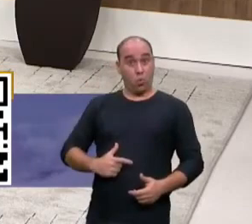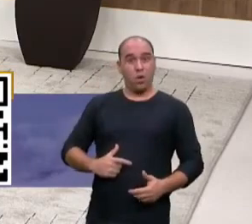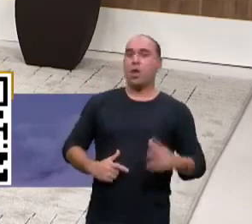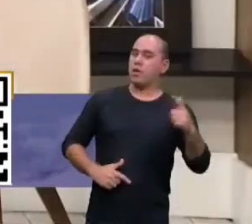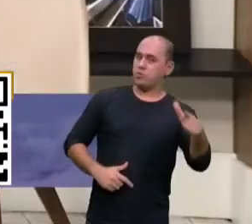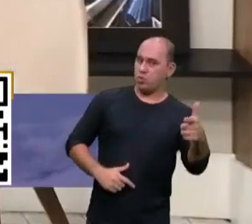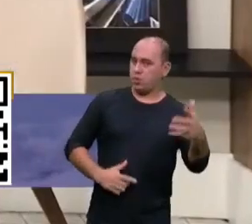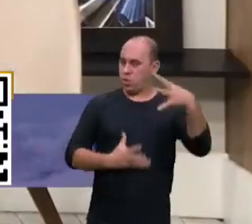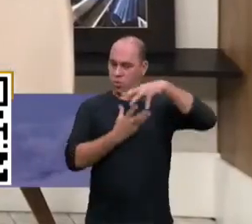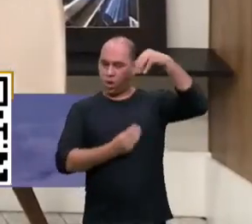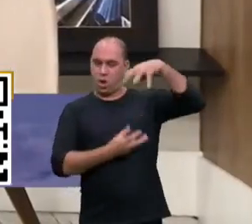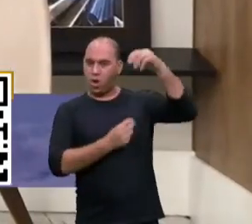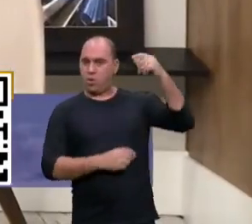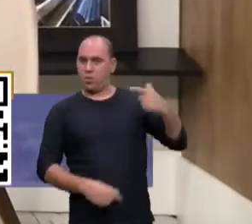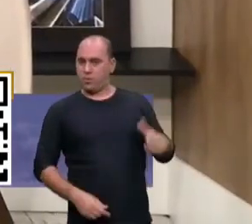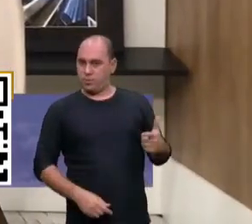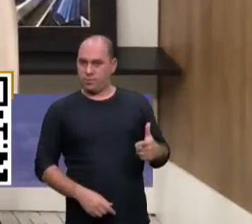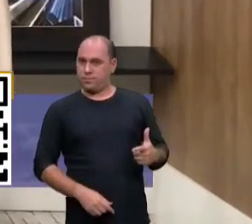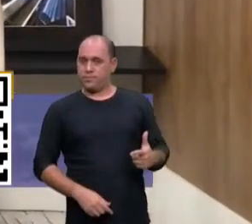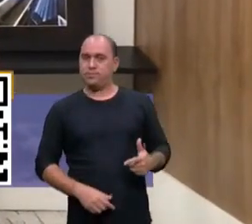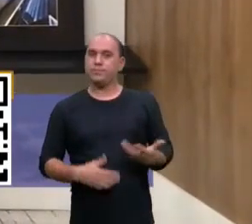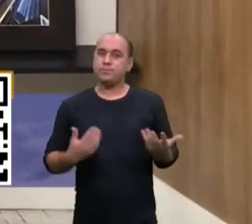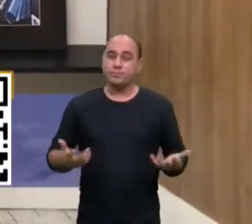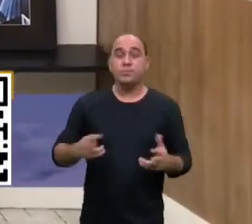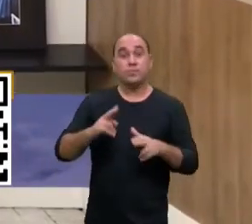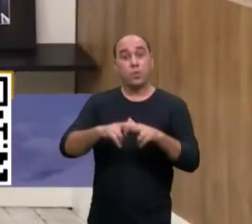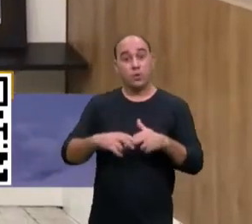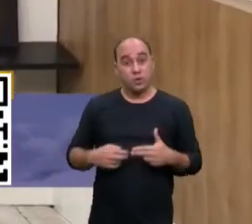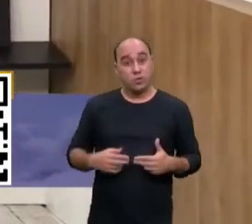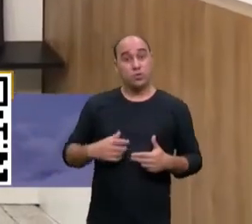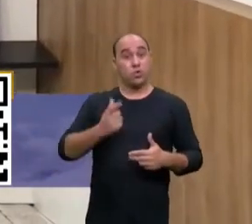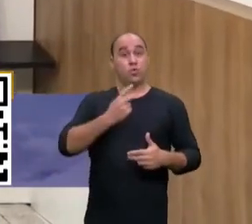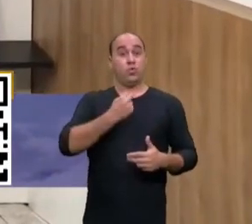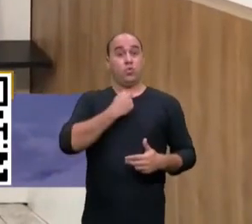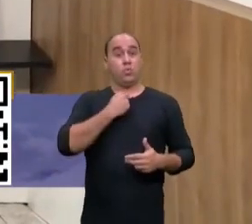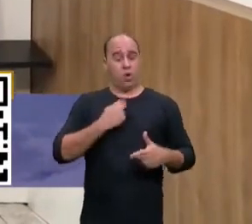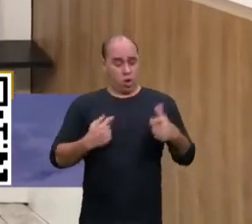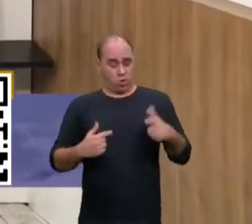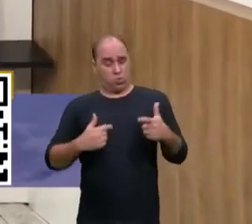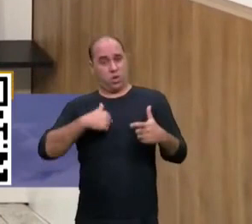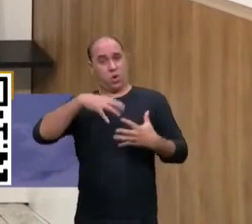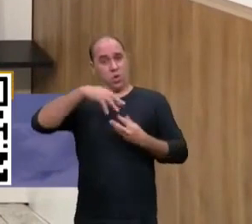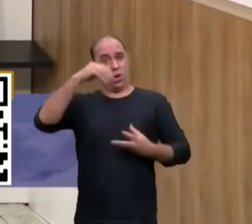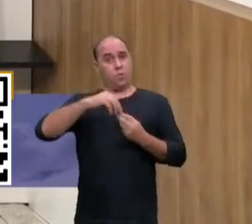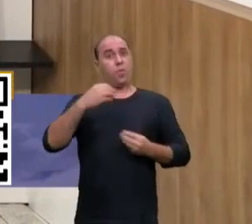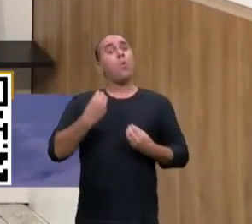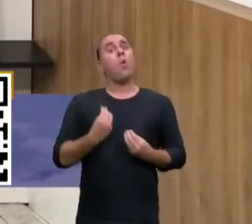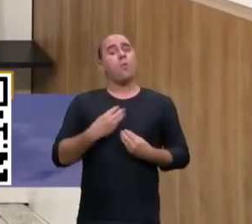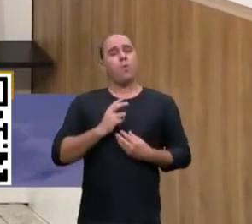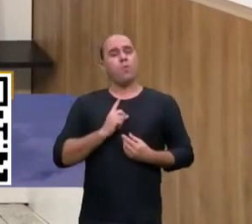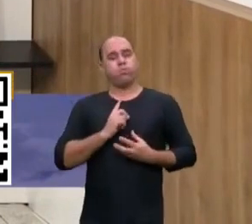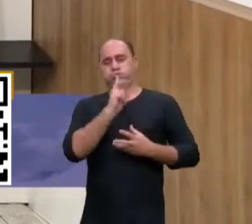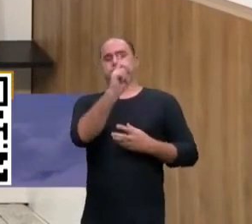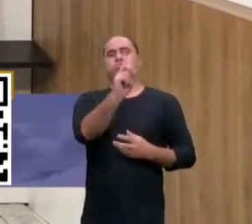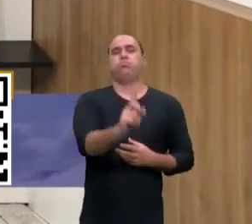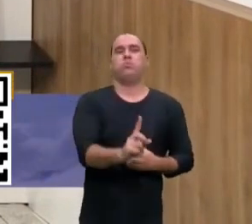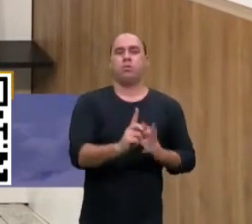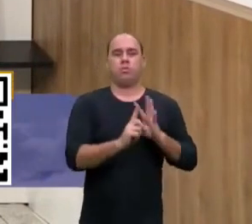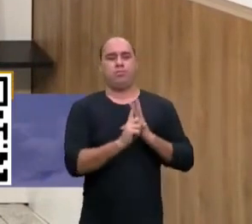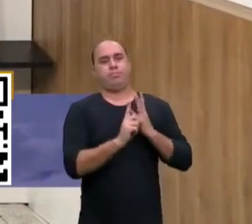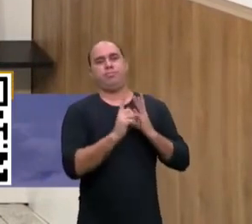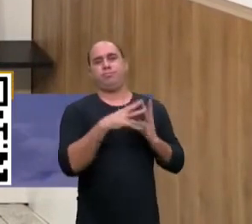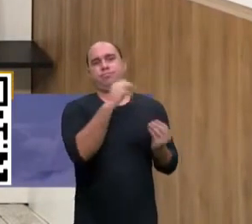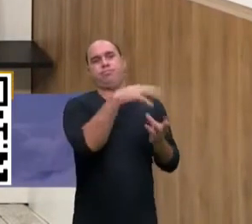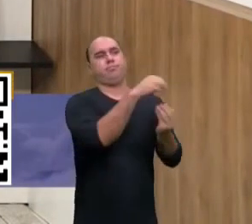certo por isso quando a pessoa morre não pode sair dela uma coisa que ela não tem e o que sai